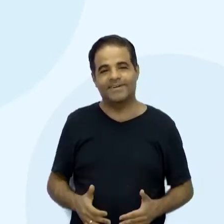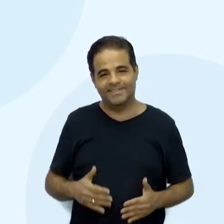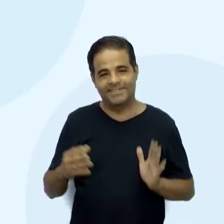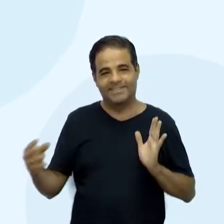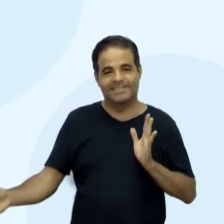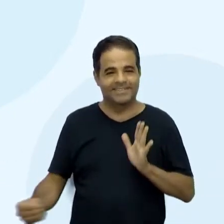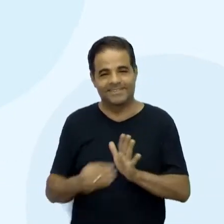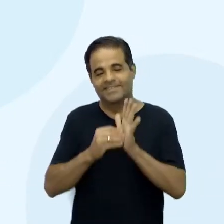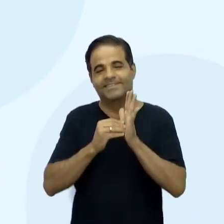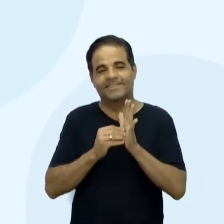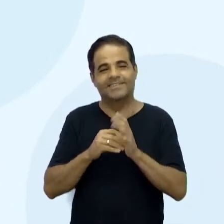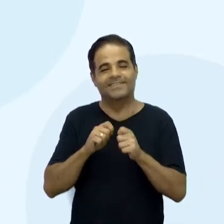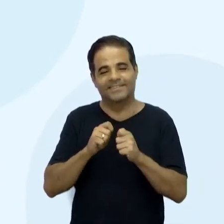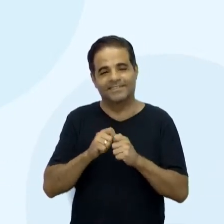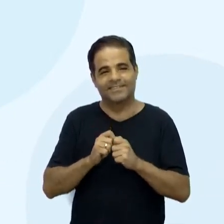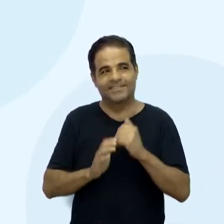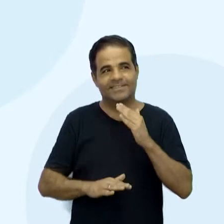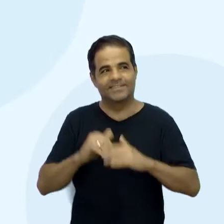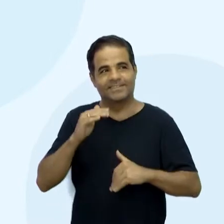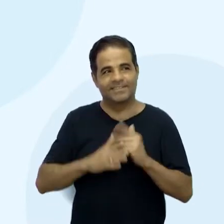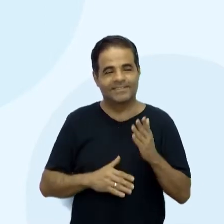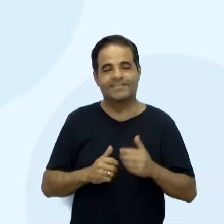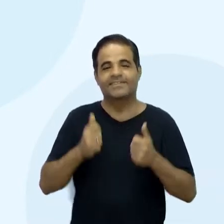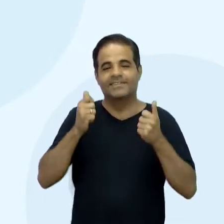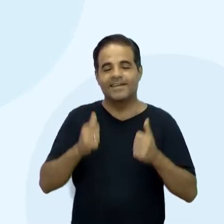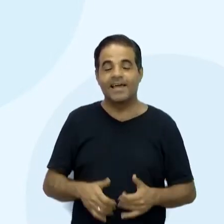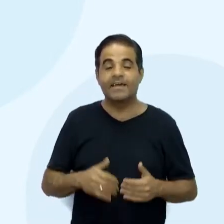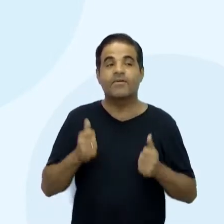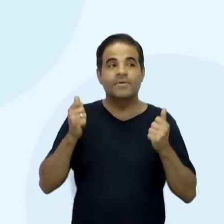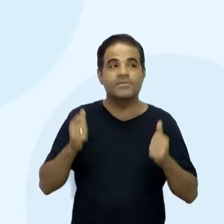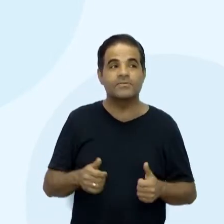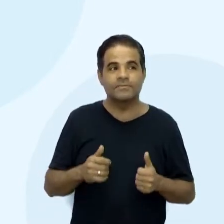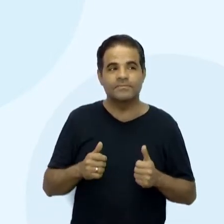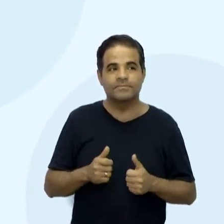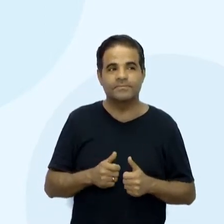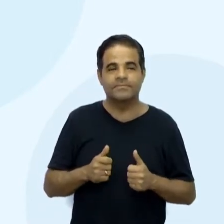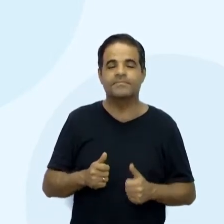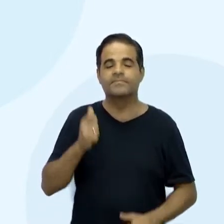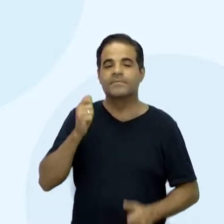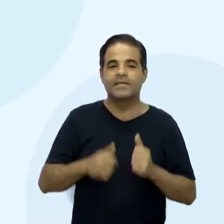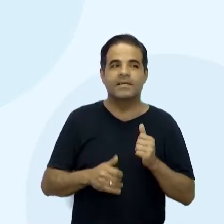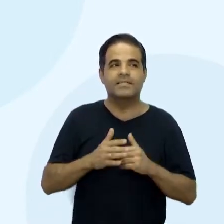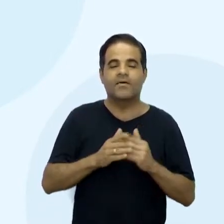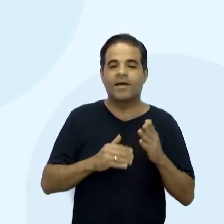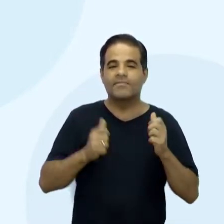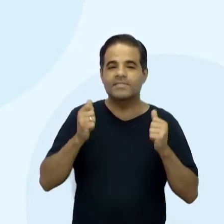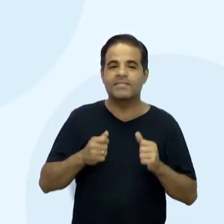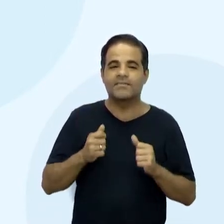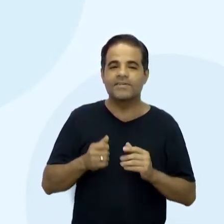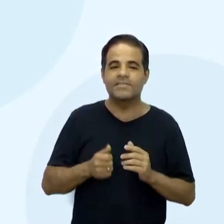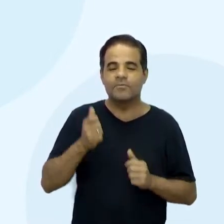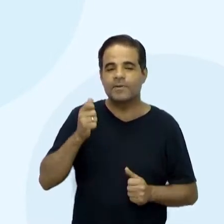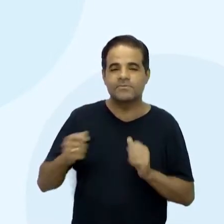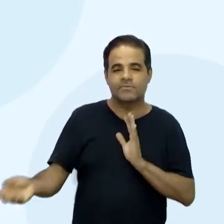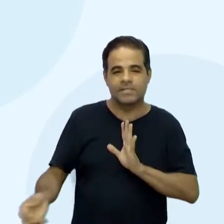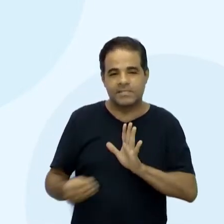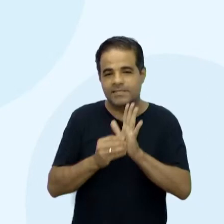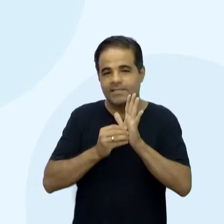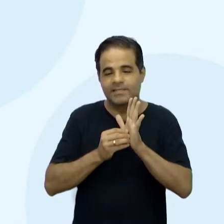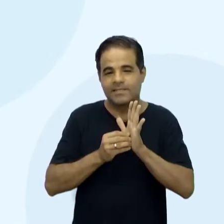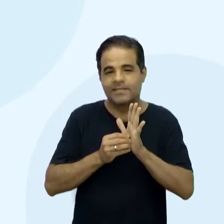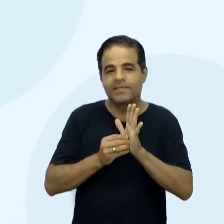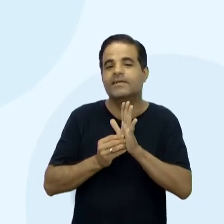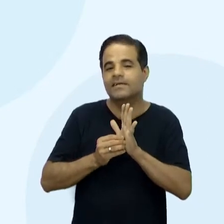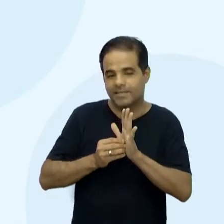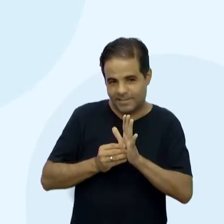fazer aqui empréstimo. Financiamento e empréstimo. Será que os